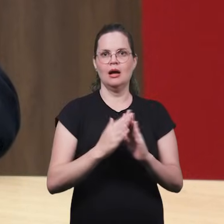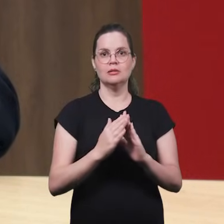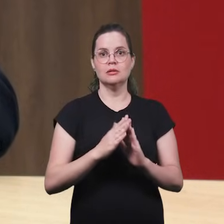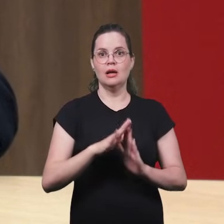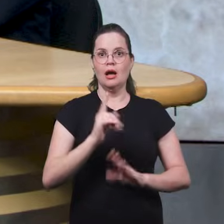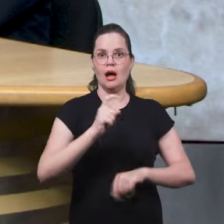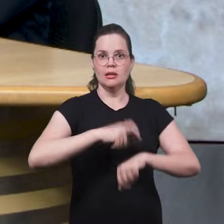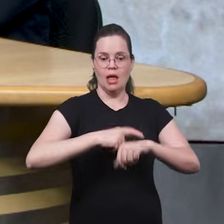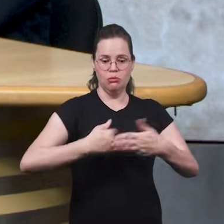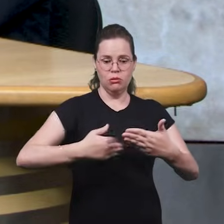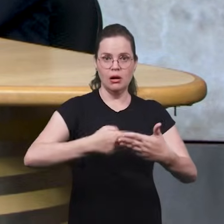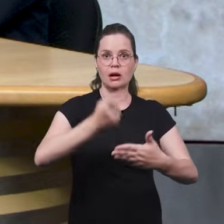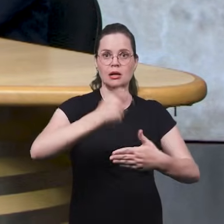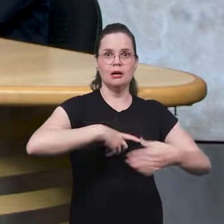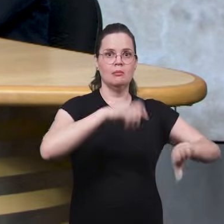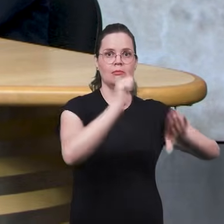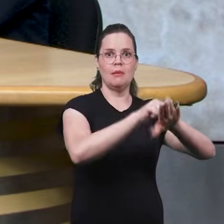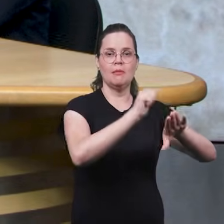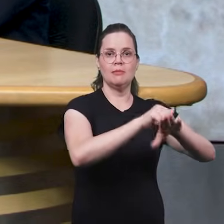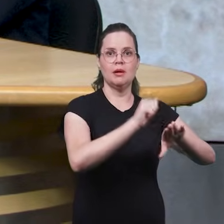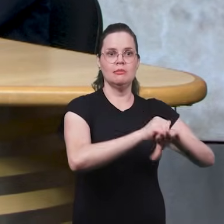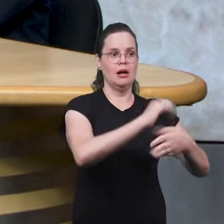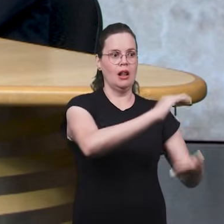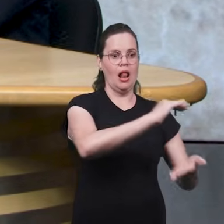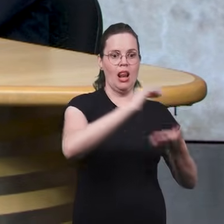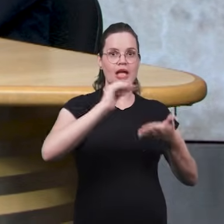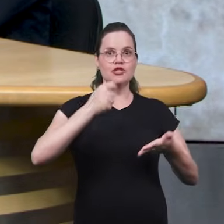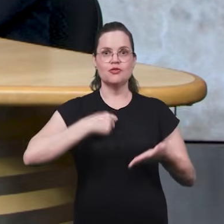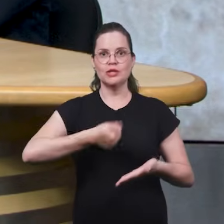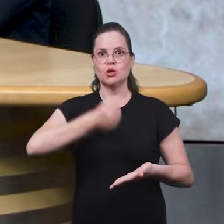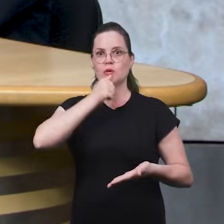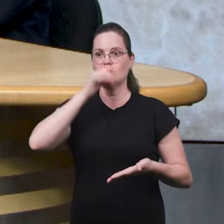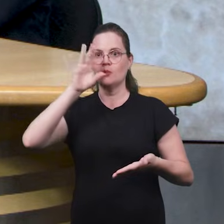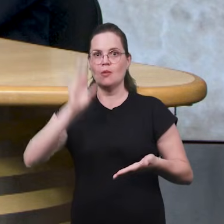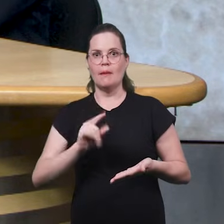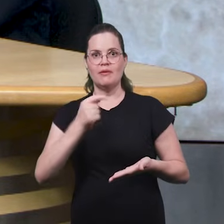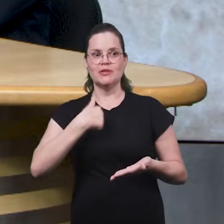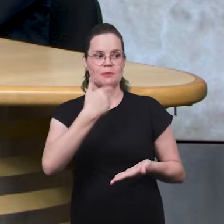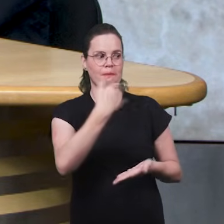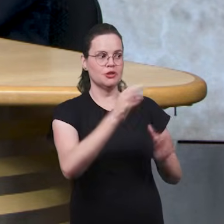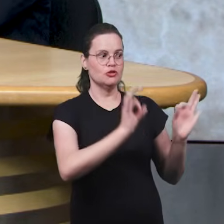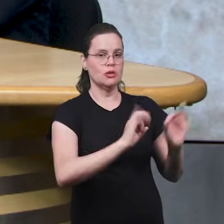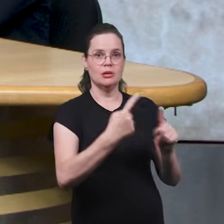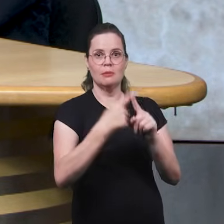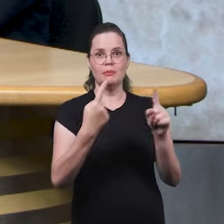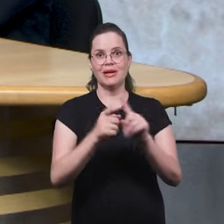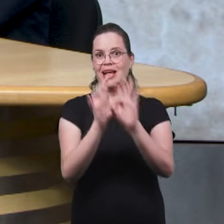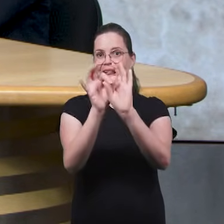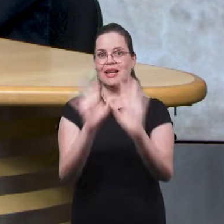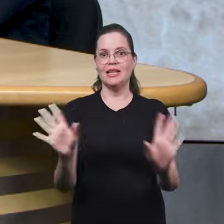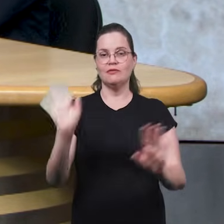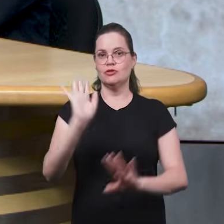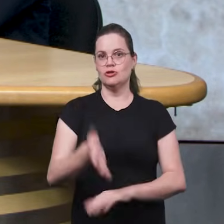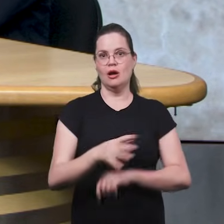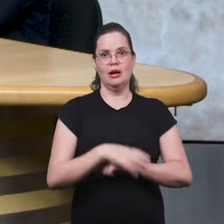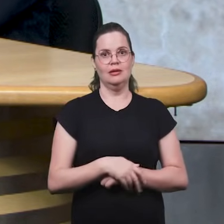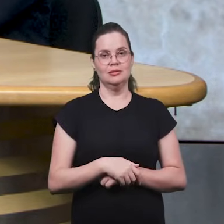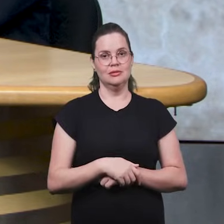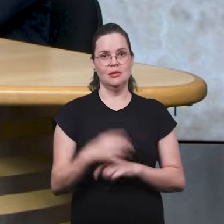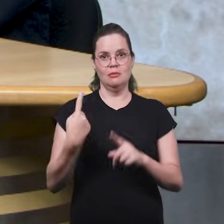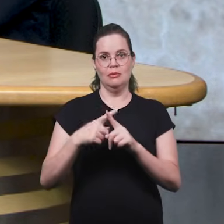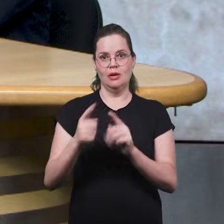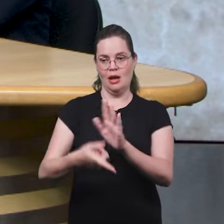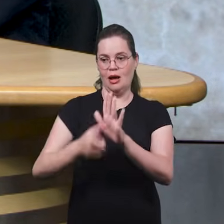a pouco chega o entregador do leite que você acabou de tomar. Do leite que você acabou de tomar e que você nem pediu, mas você já autorizou que fosse assim. Então isso dá a